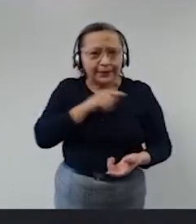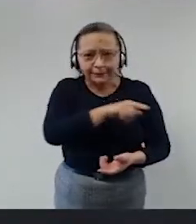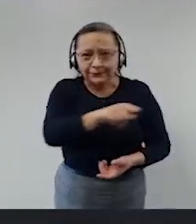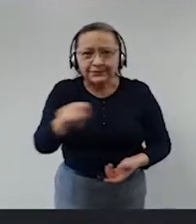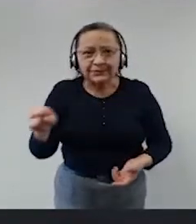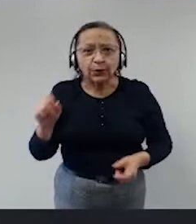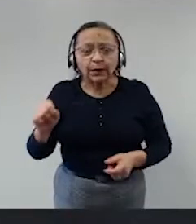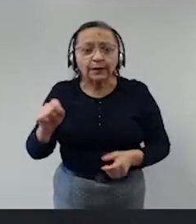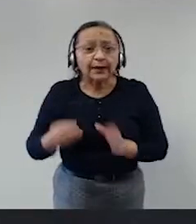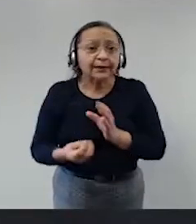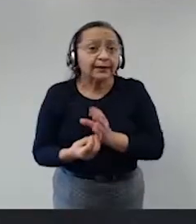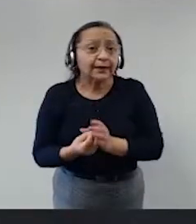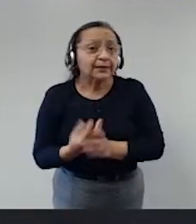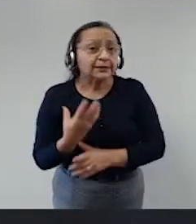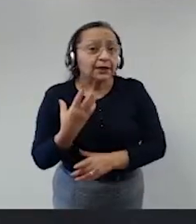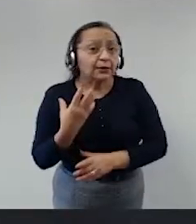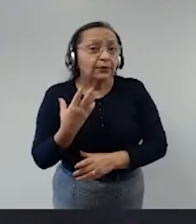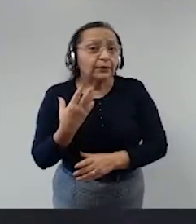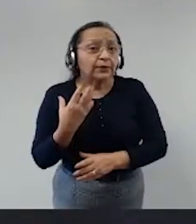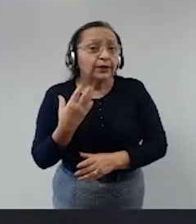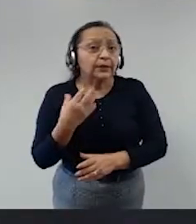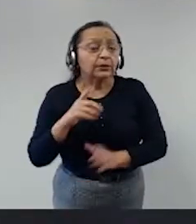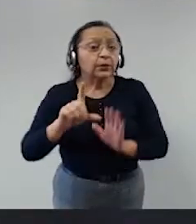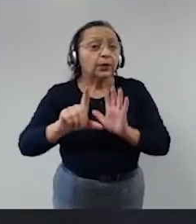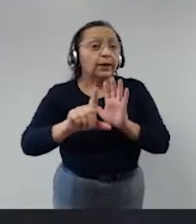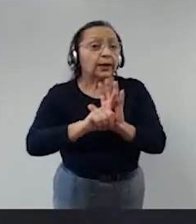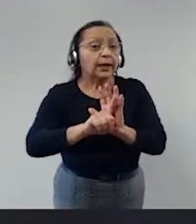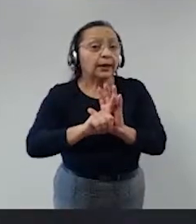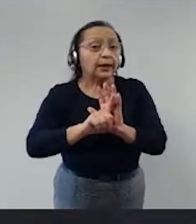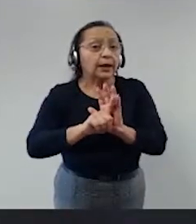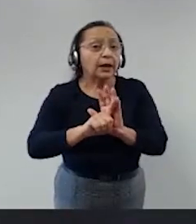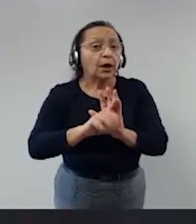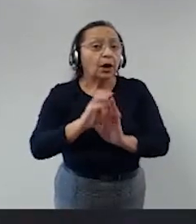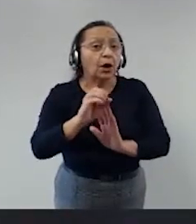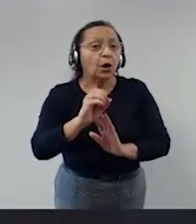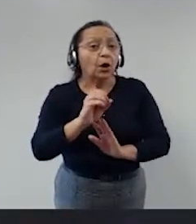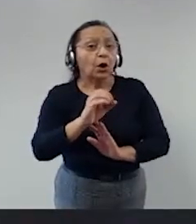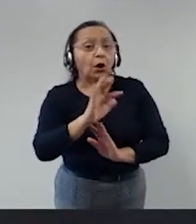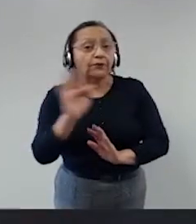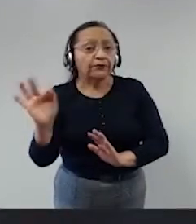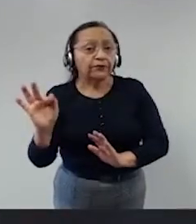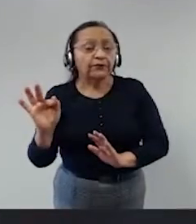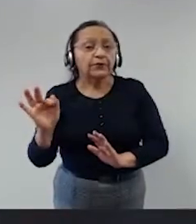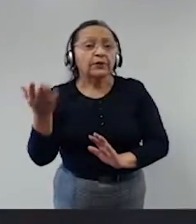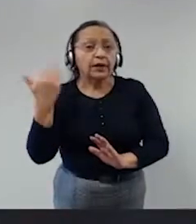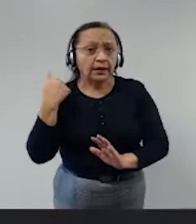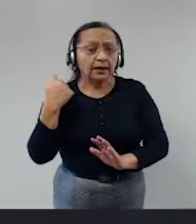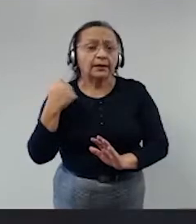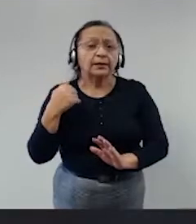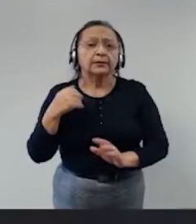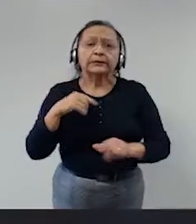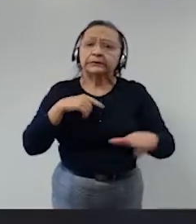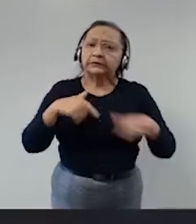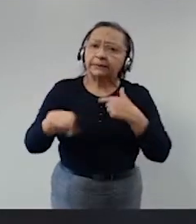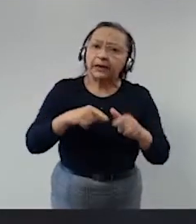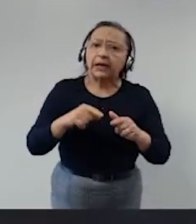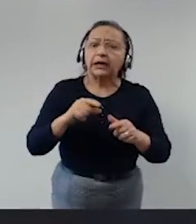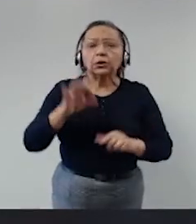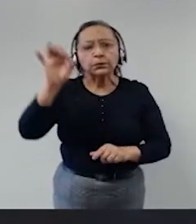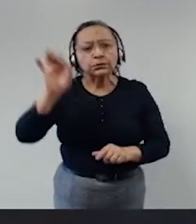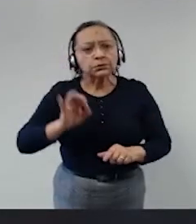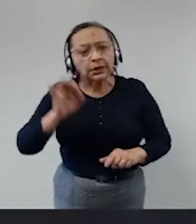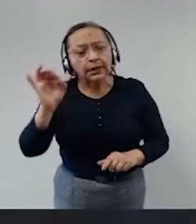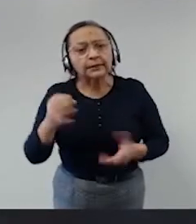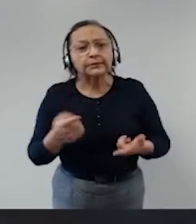senhores da criação do layoff, né, posteriormente do trabalho a tempo parcial, e posteriormente,